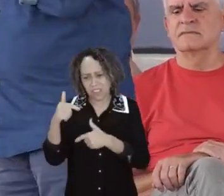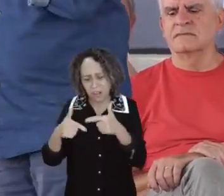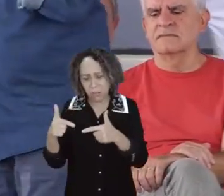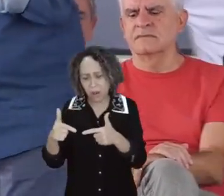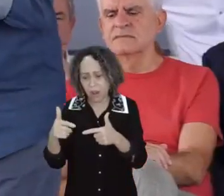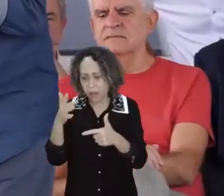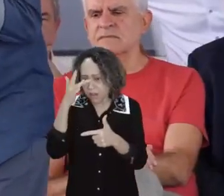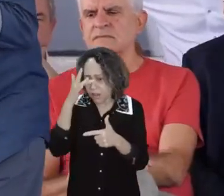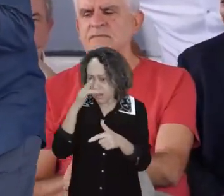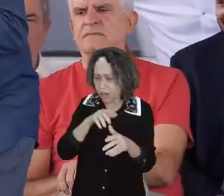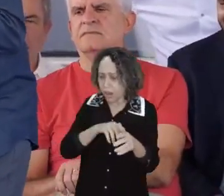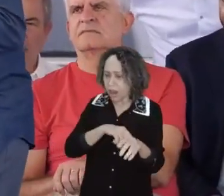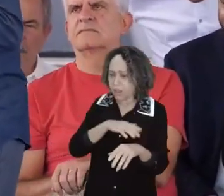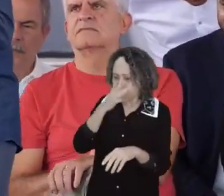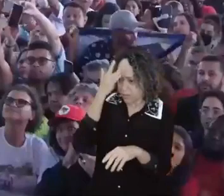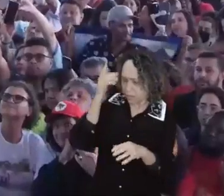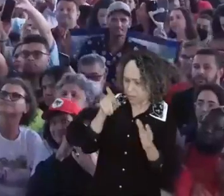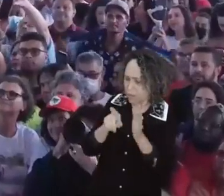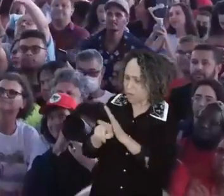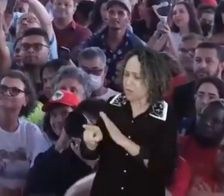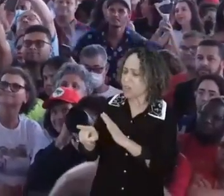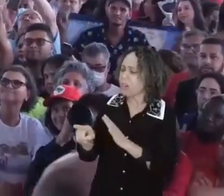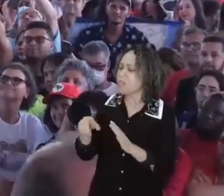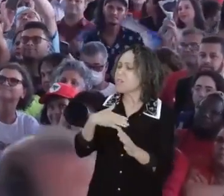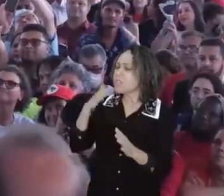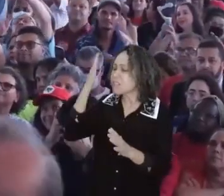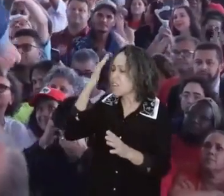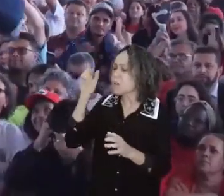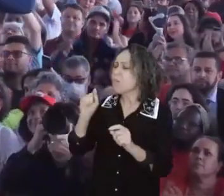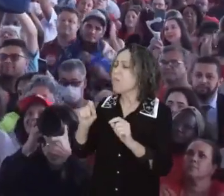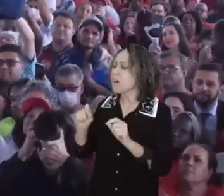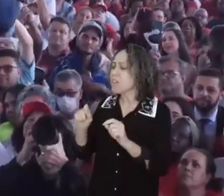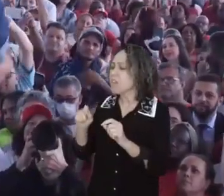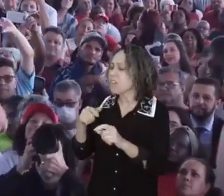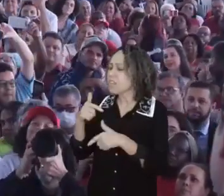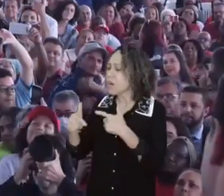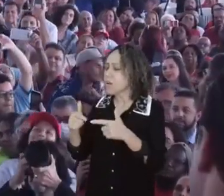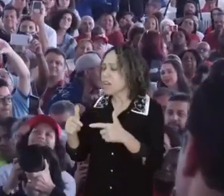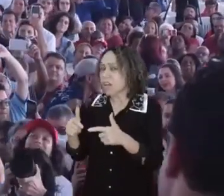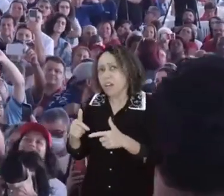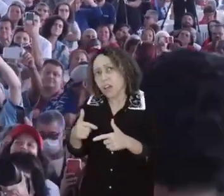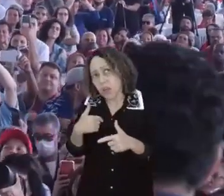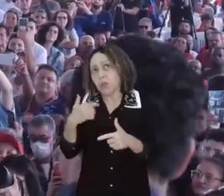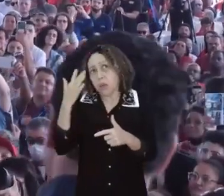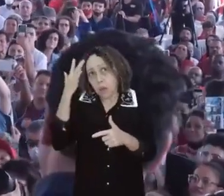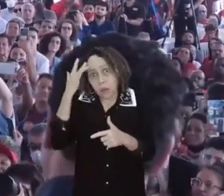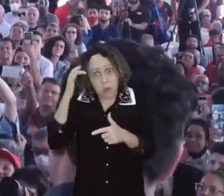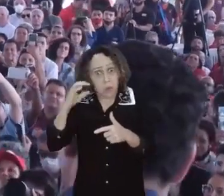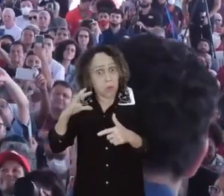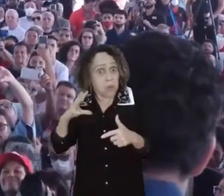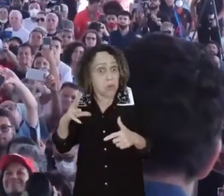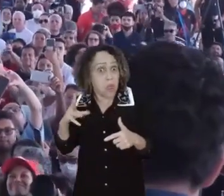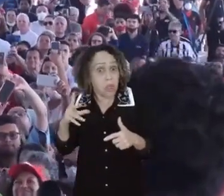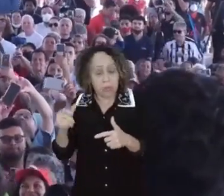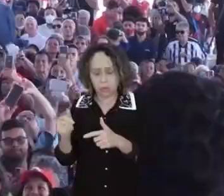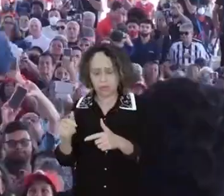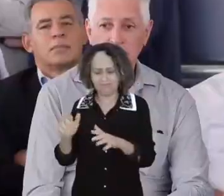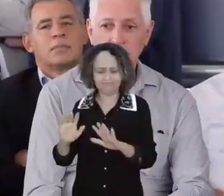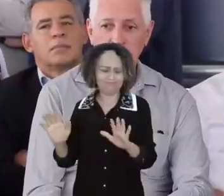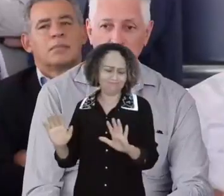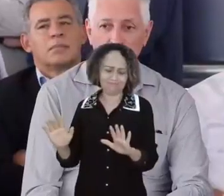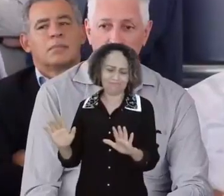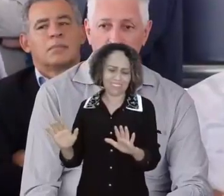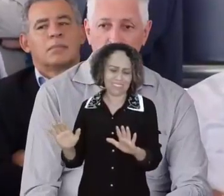dizer o que, que você sabe fazer. Então, meninada, uma profissão, estudar, é a coisa